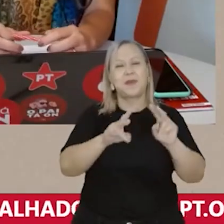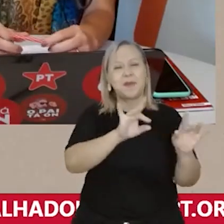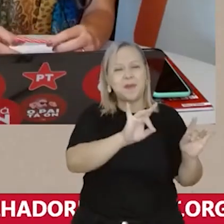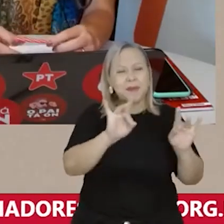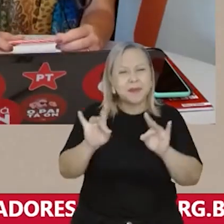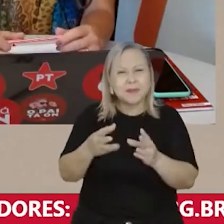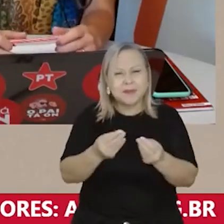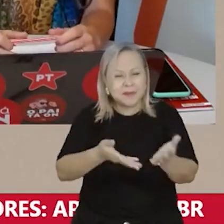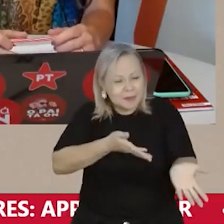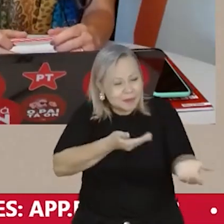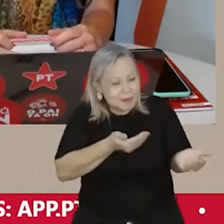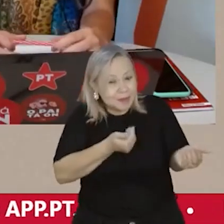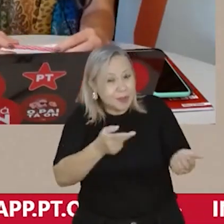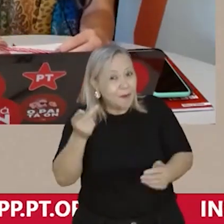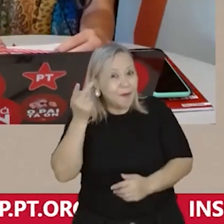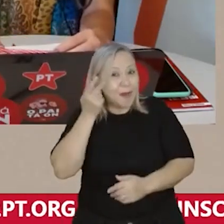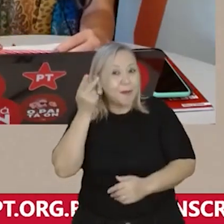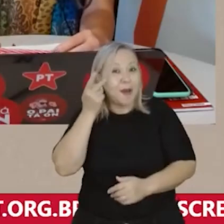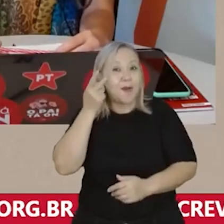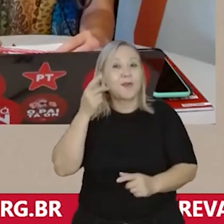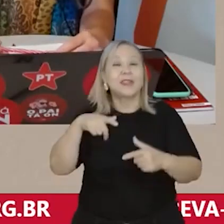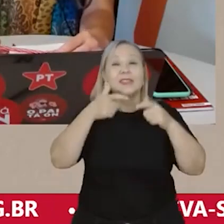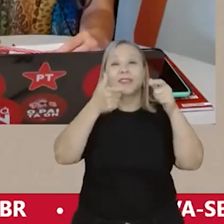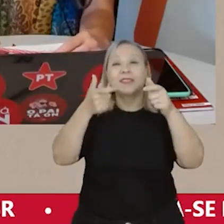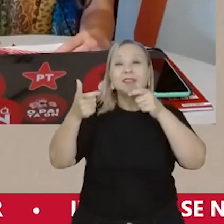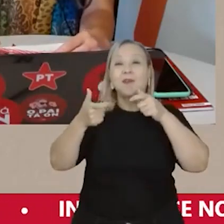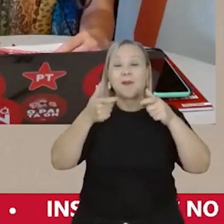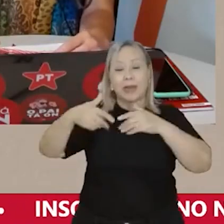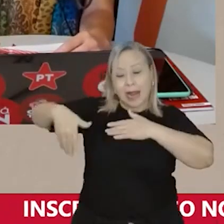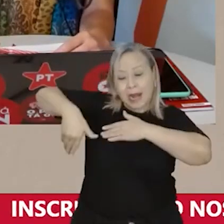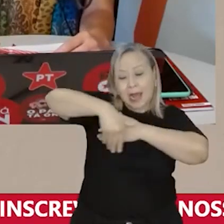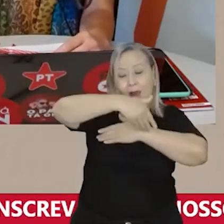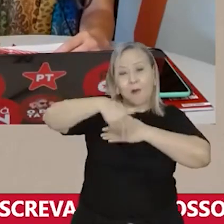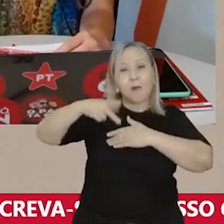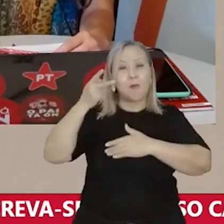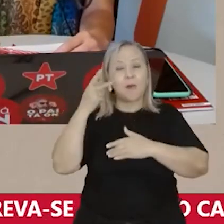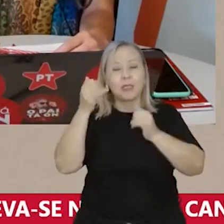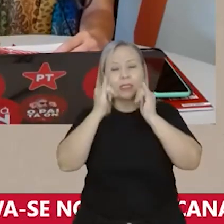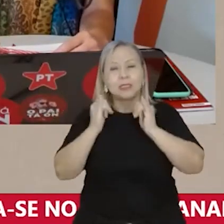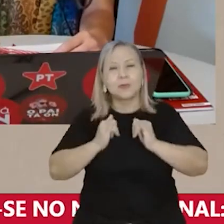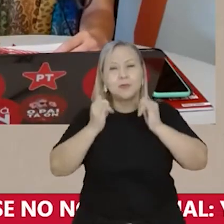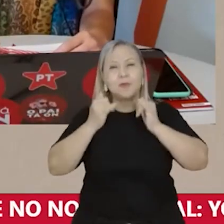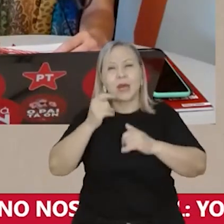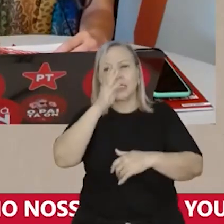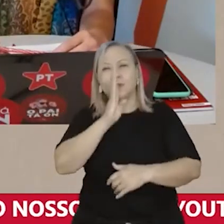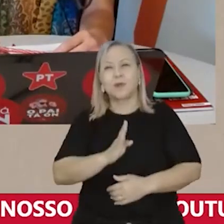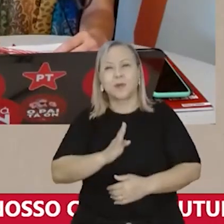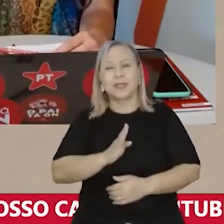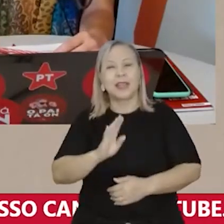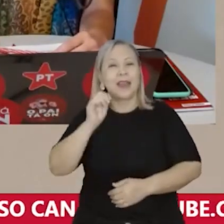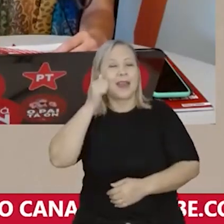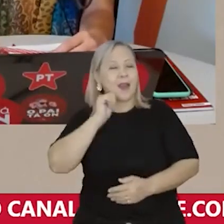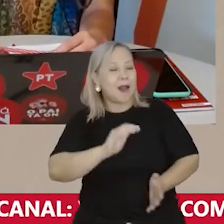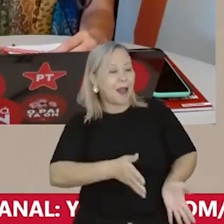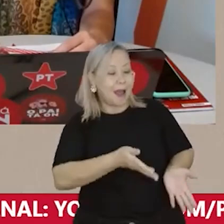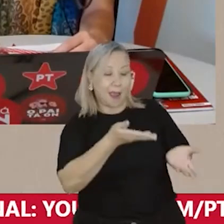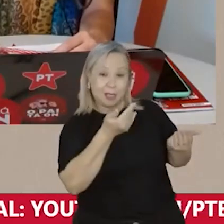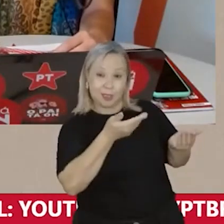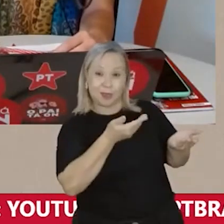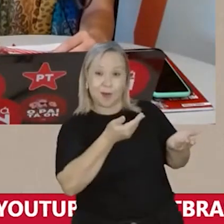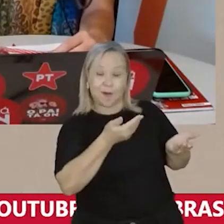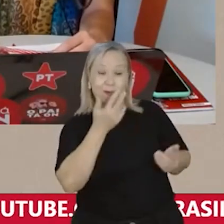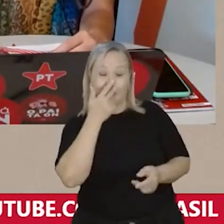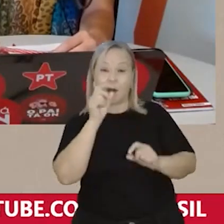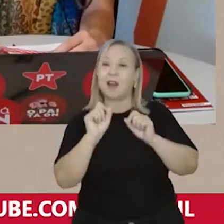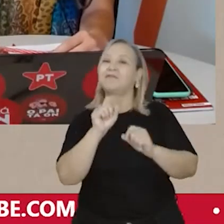jovens na Paulista ontem, a gente viu, né, nas imagens em todo o Brasil, mulheres jovens, que eu acho que